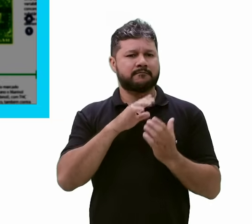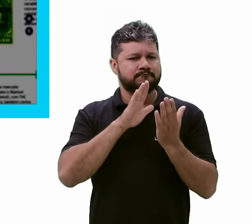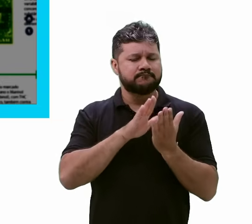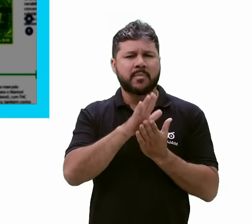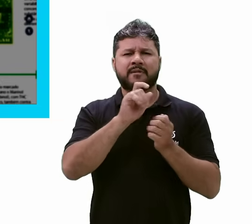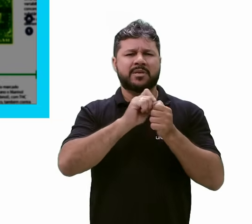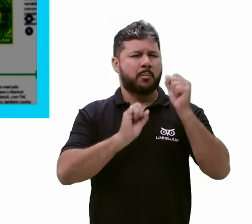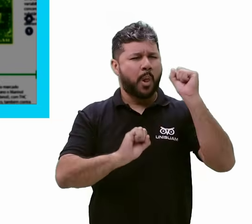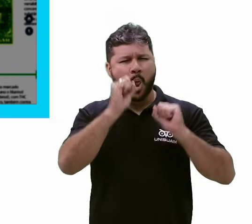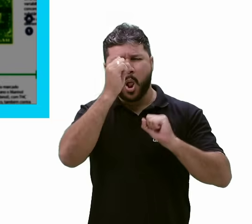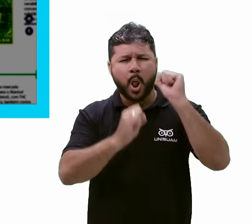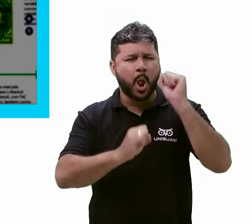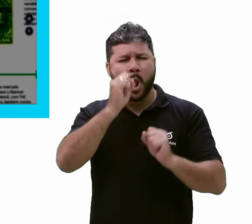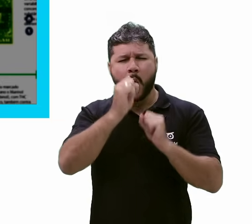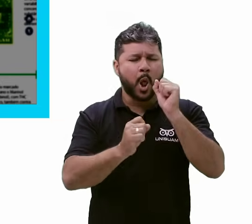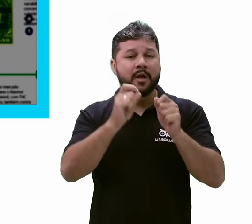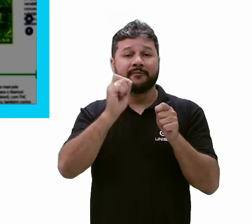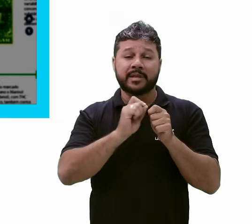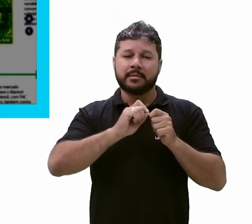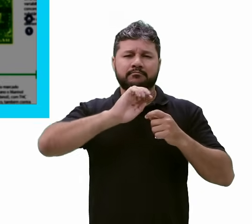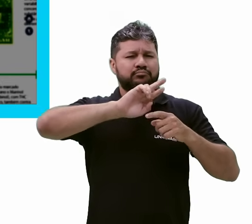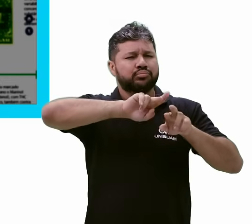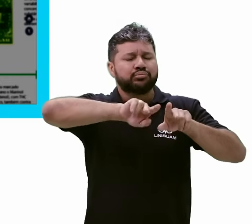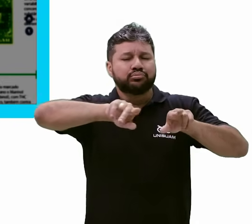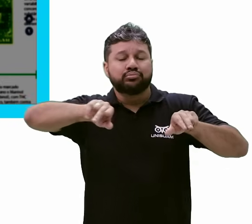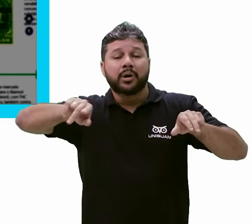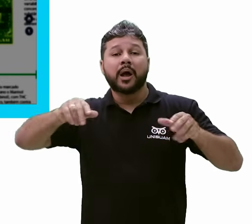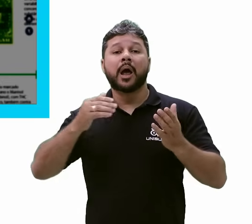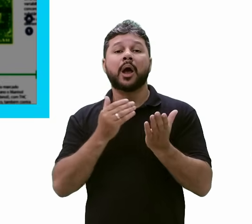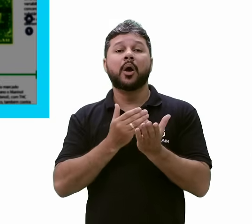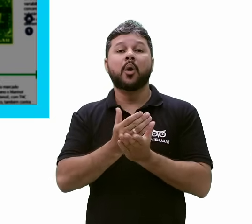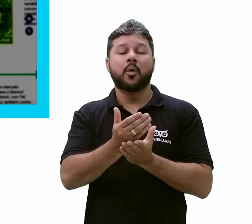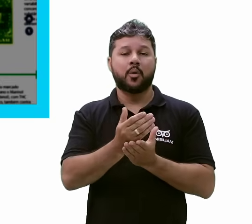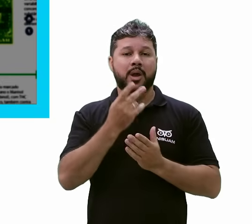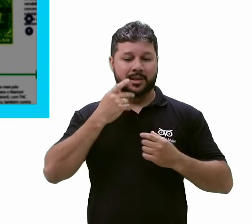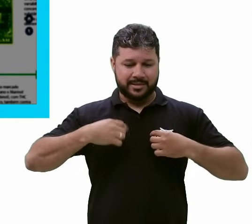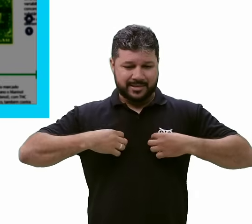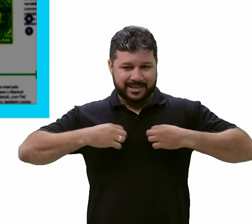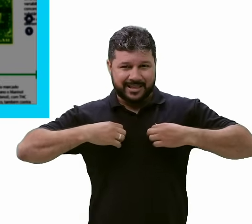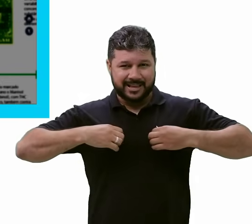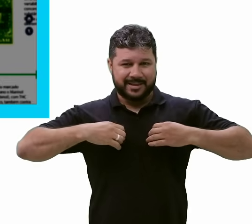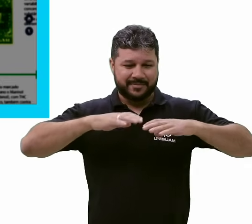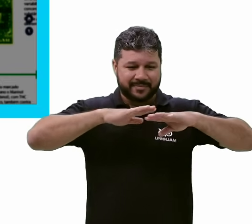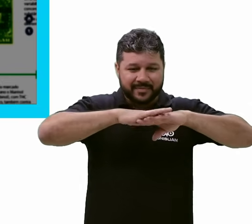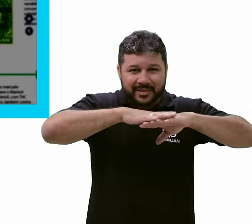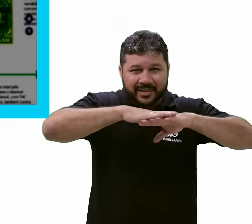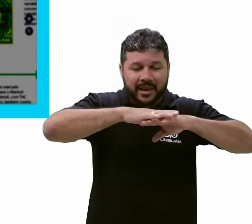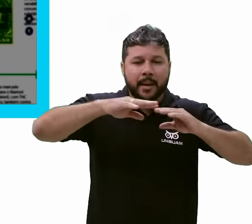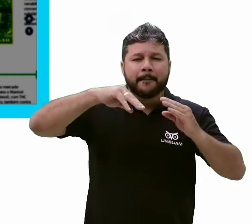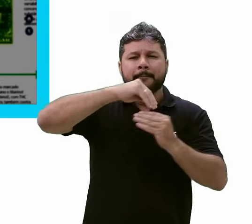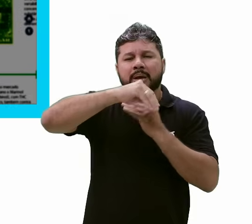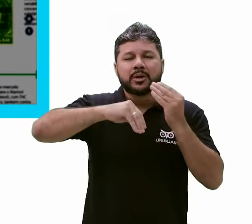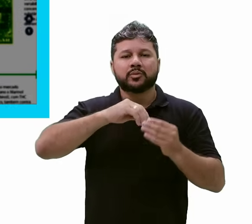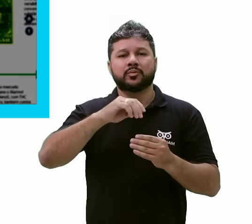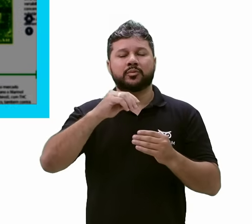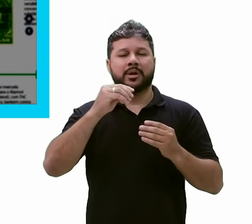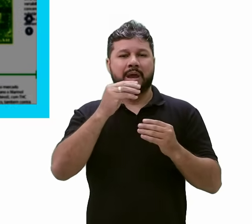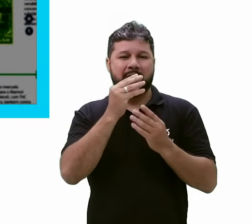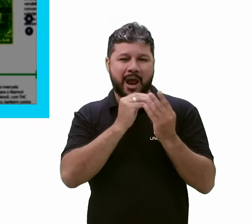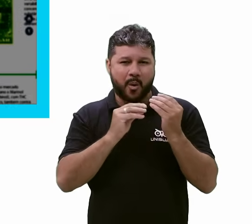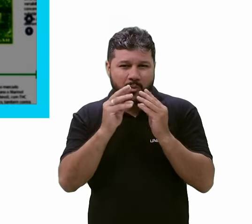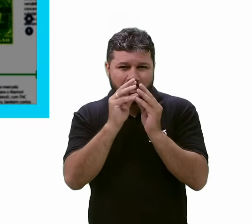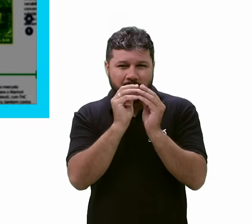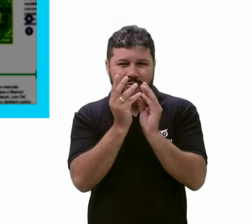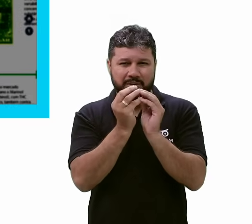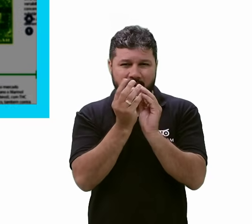em alta, né? E foi a época que começa a surgir os tecidos que tem uma mistura não só de